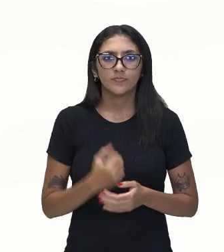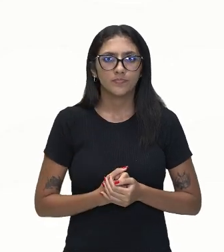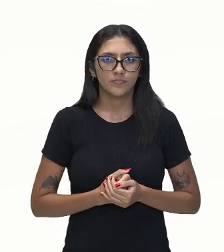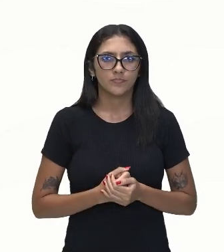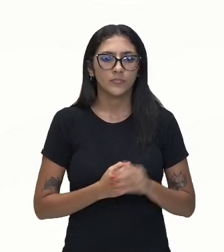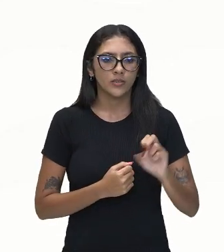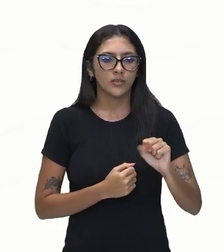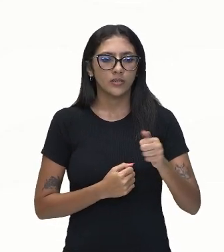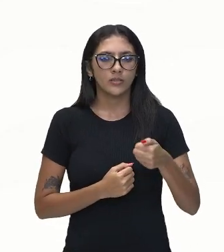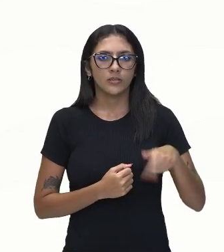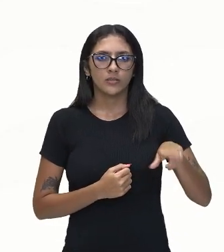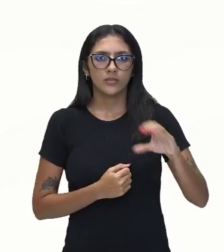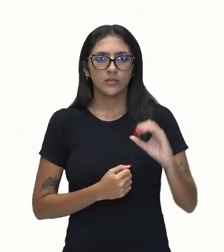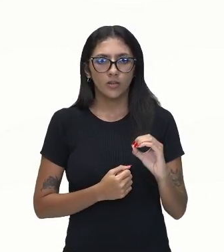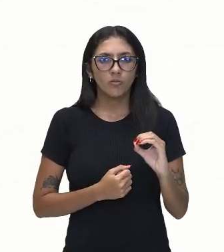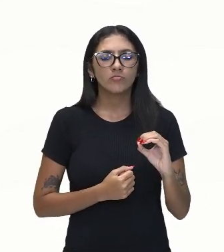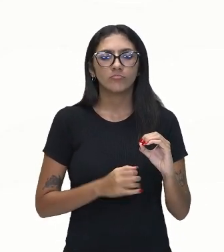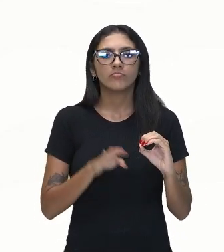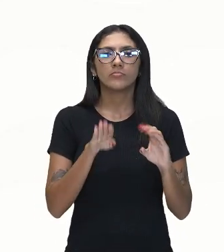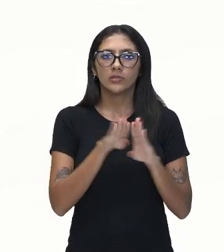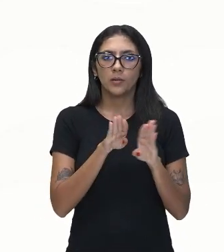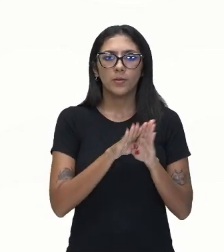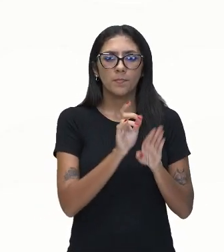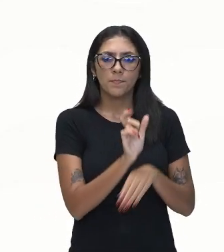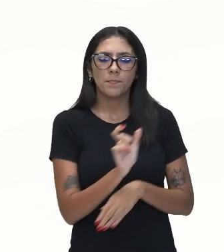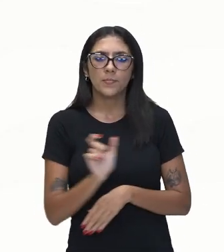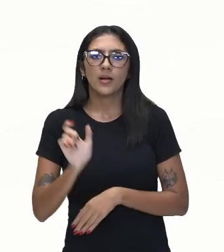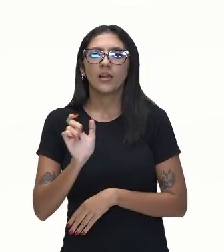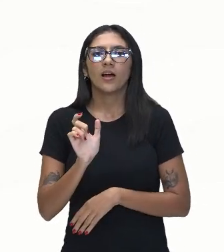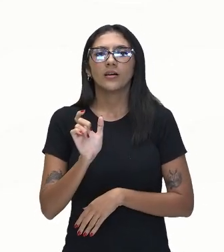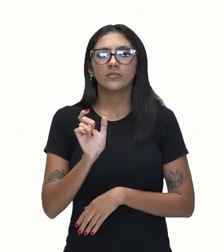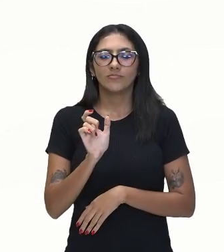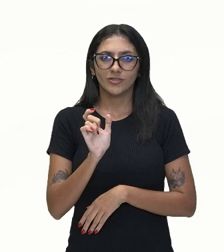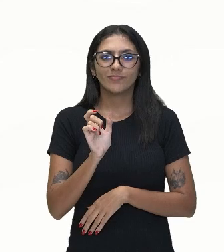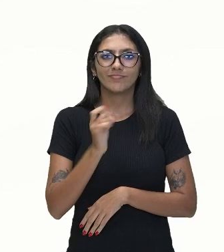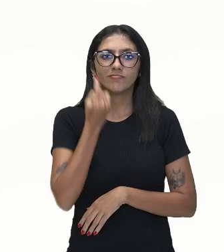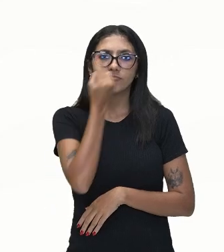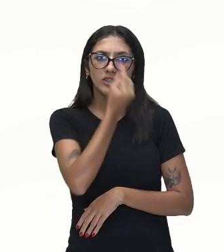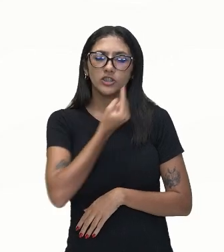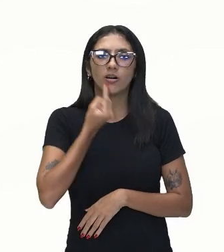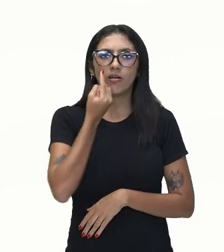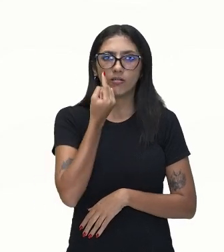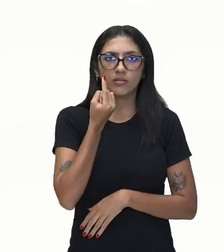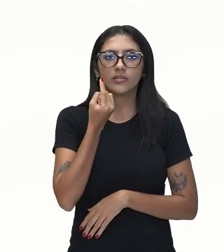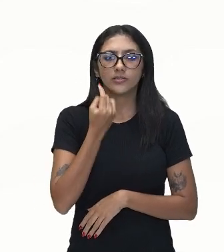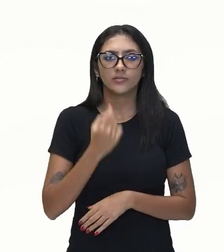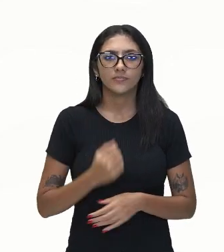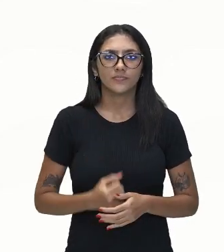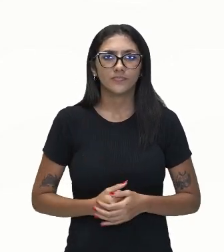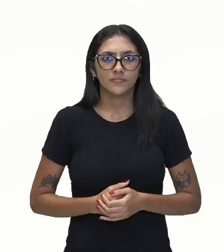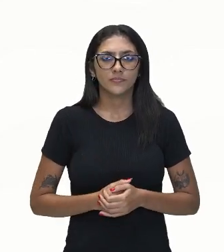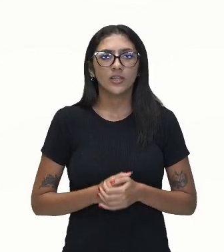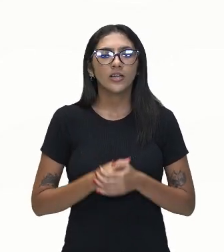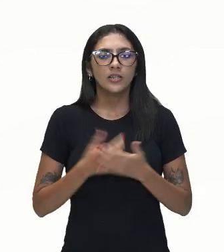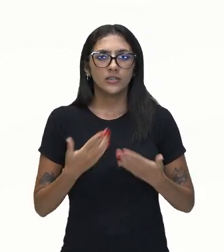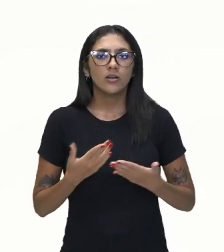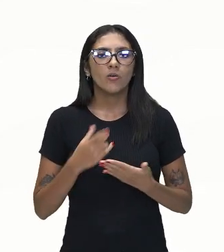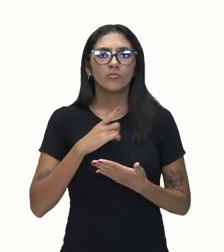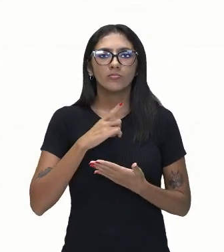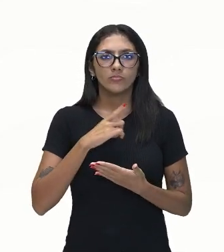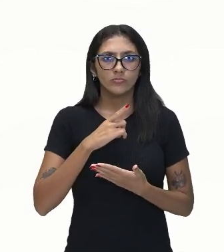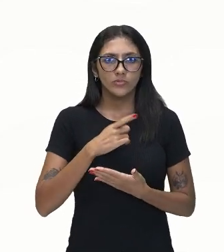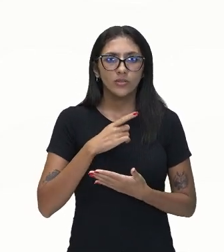eu tenho o predicativo. Eu tenho esse numeral de horas indicando as horas, né? Então, são